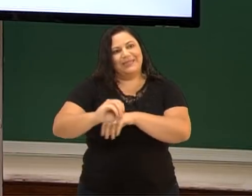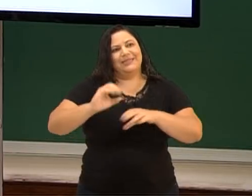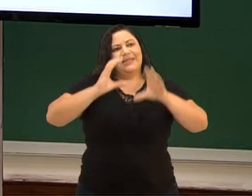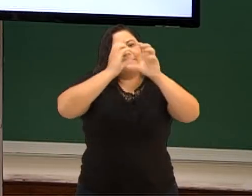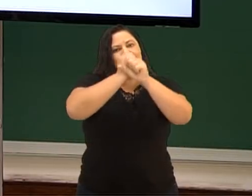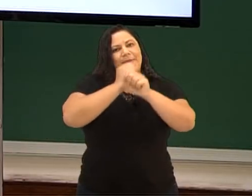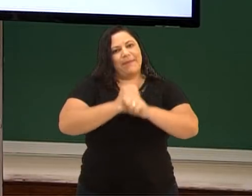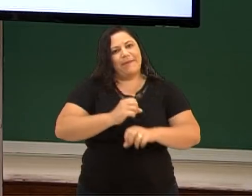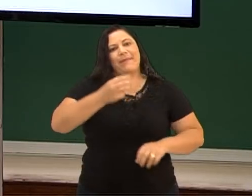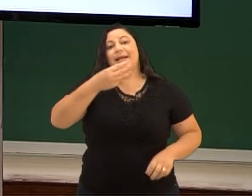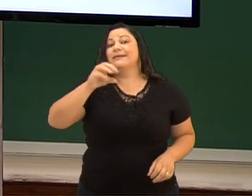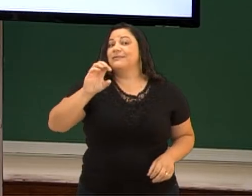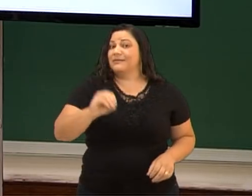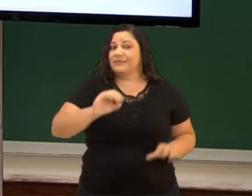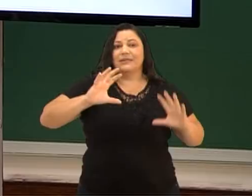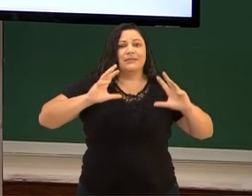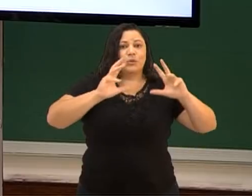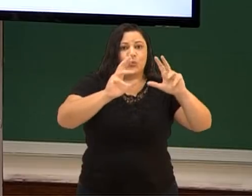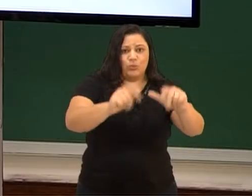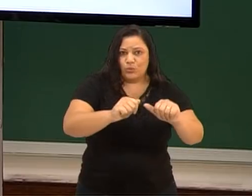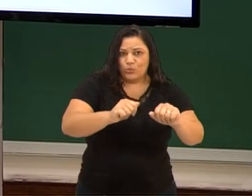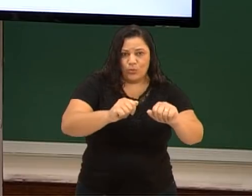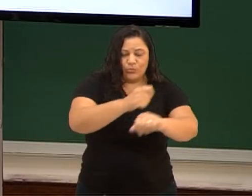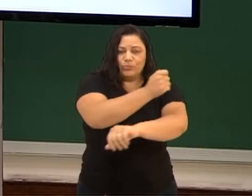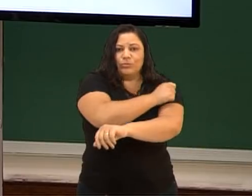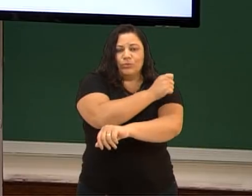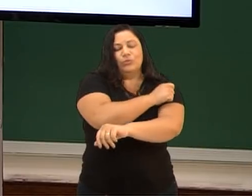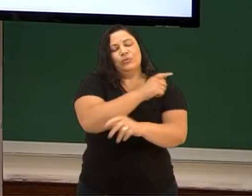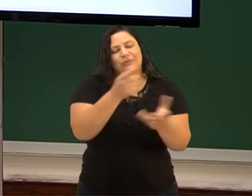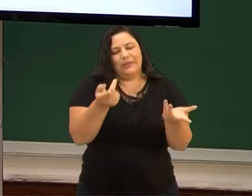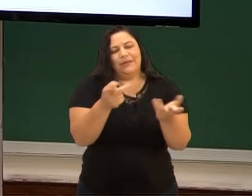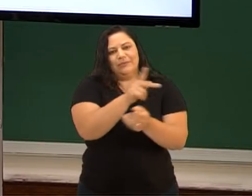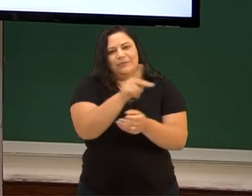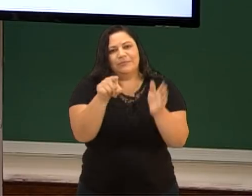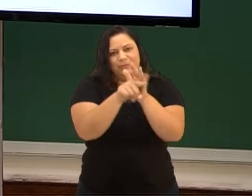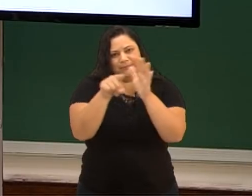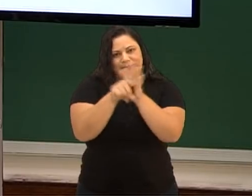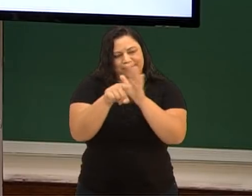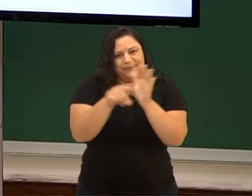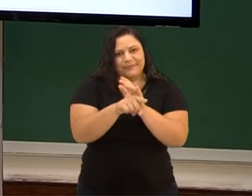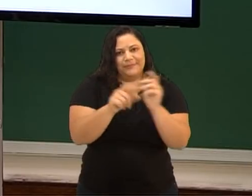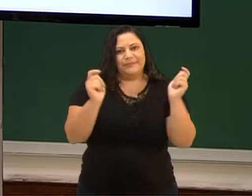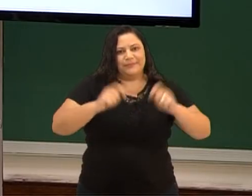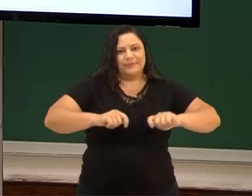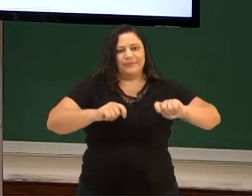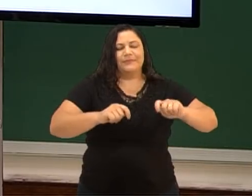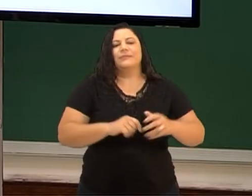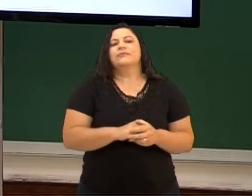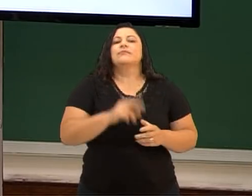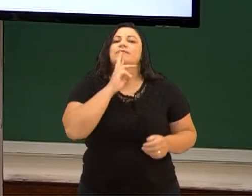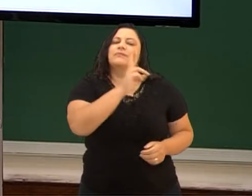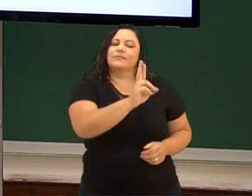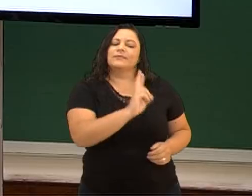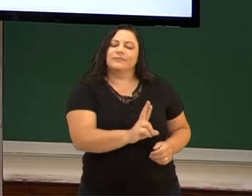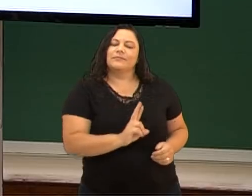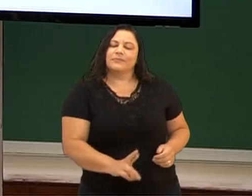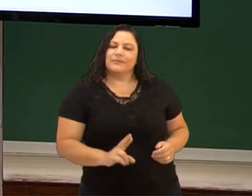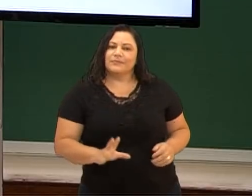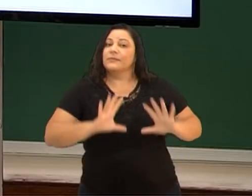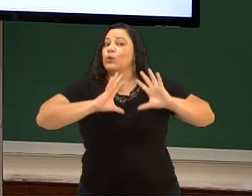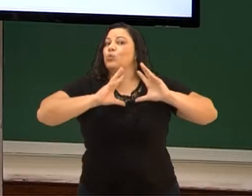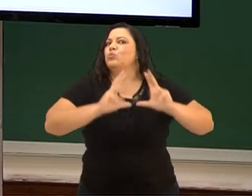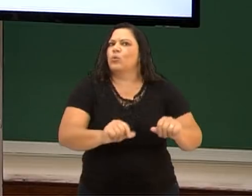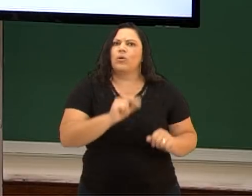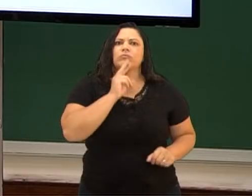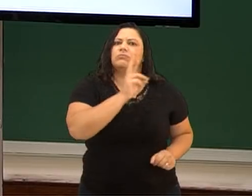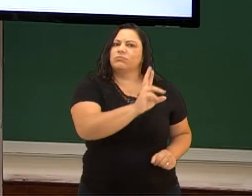está 30, que são os 30 alunos que a professora fez a pesquisa, colocou no mural e eles responderam. Todos responderam,